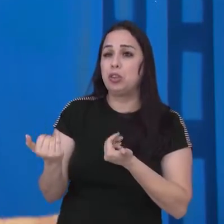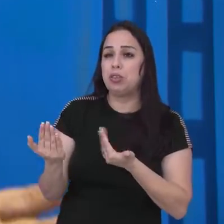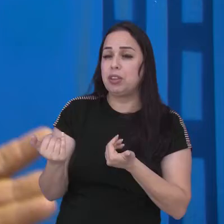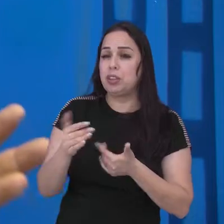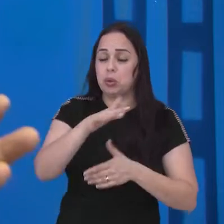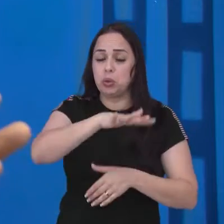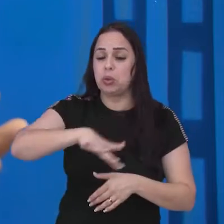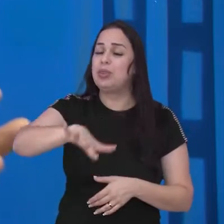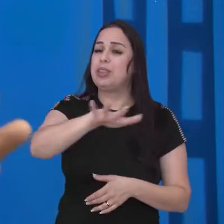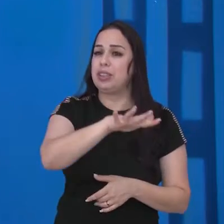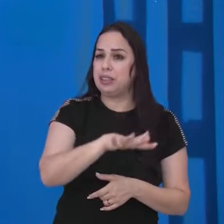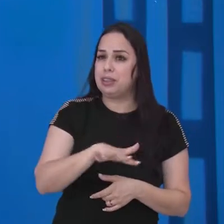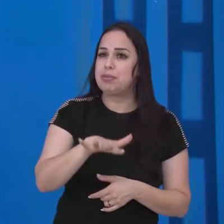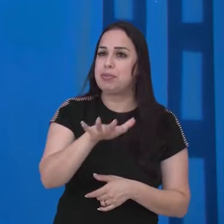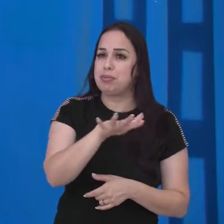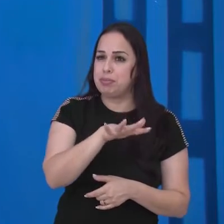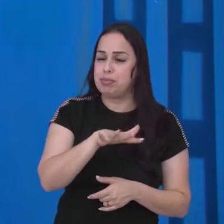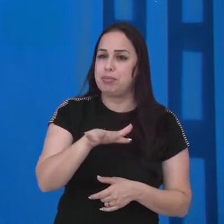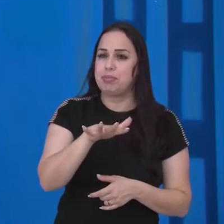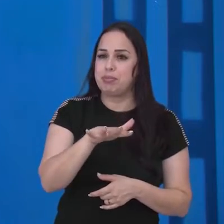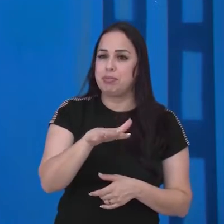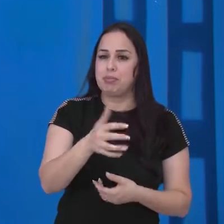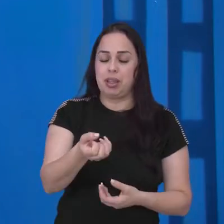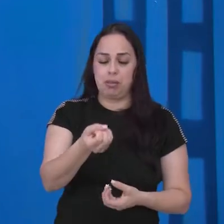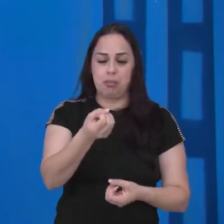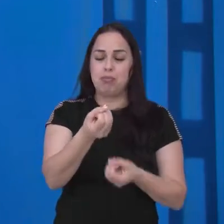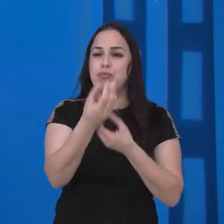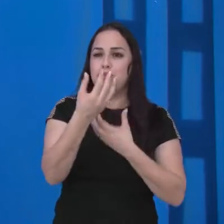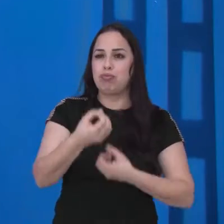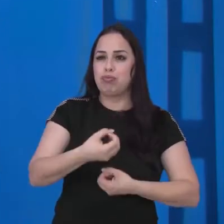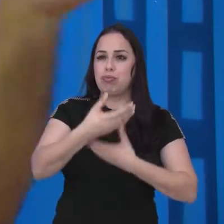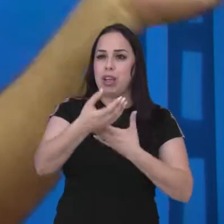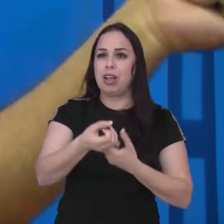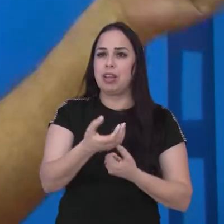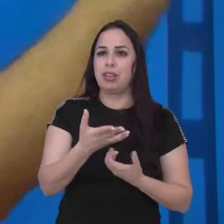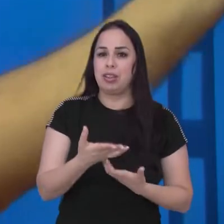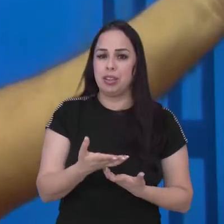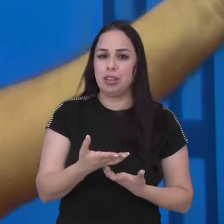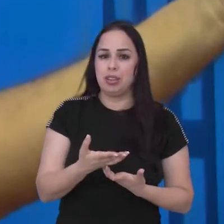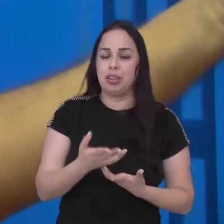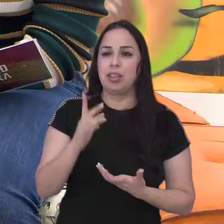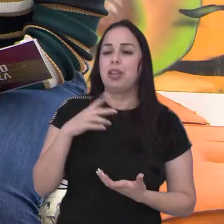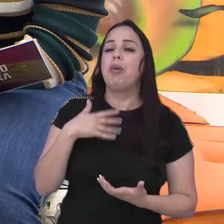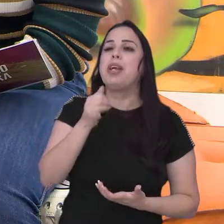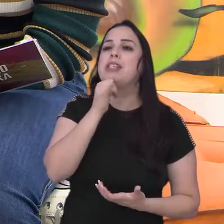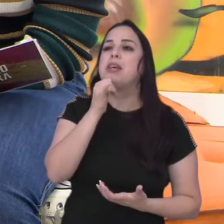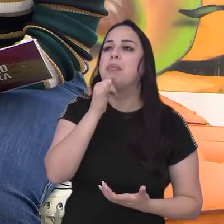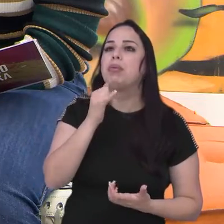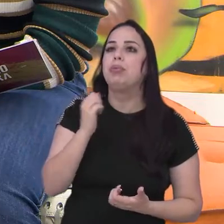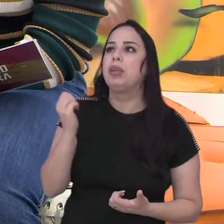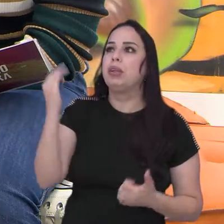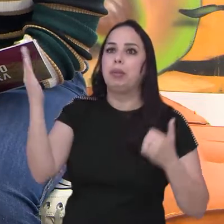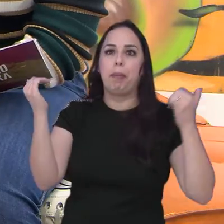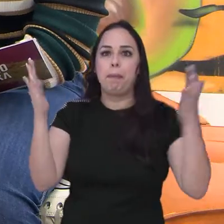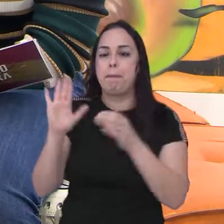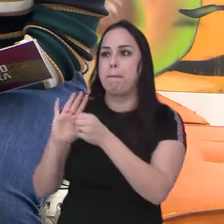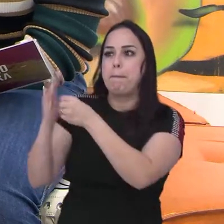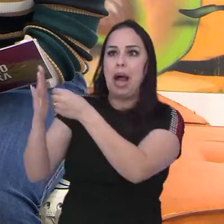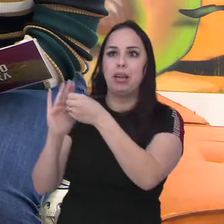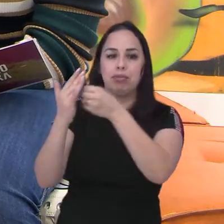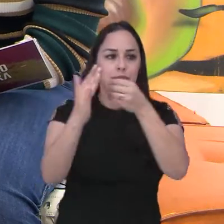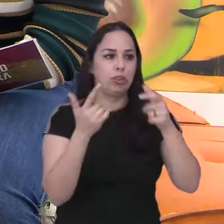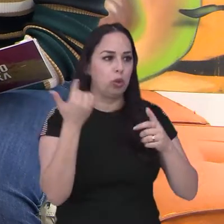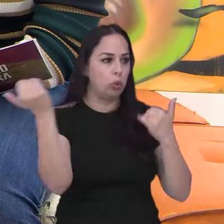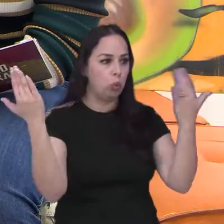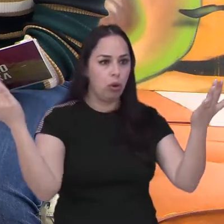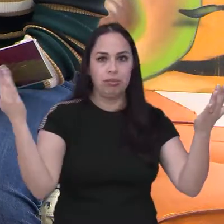juventude que também traz pra gente, pra você ter uma ideia, que não tem nada no seu bairro e vem pro centro da cidade. Então, sendo